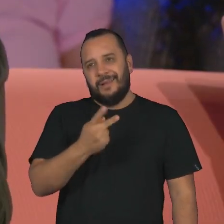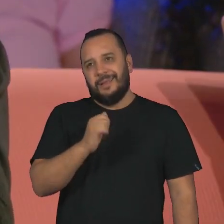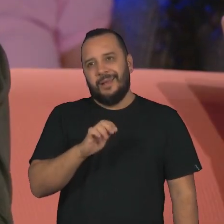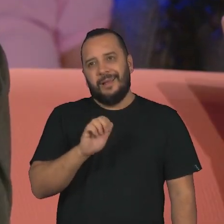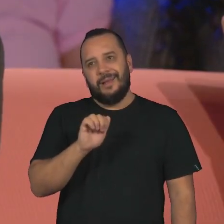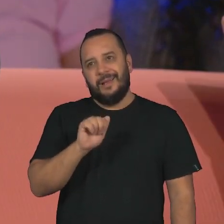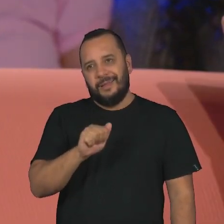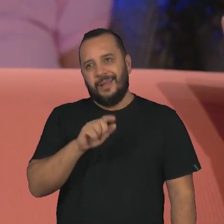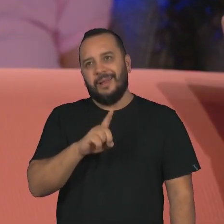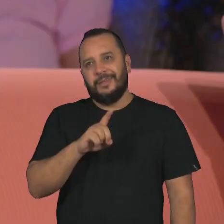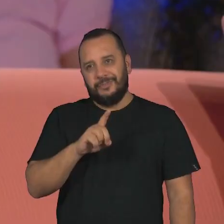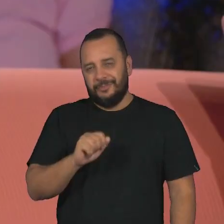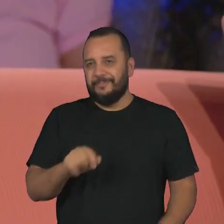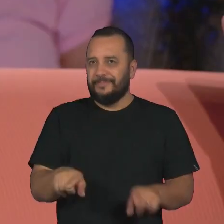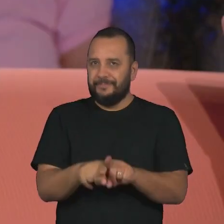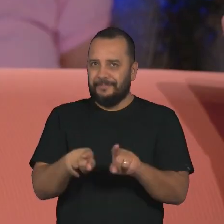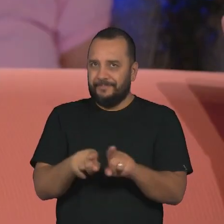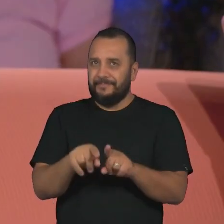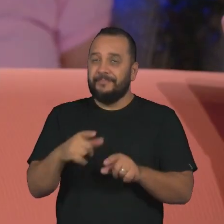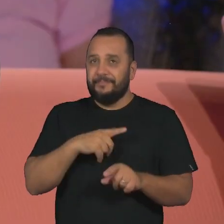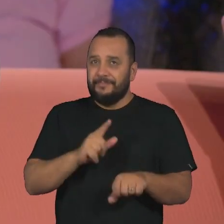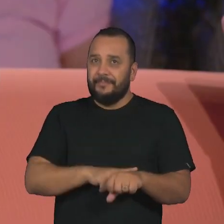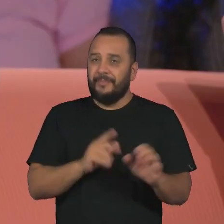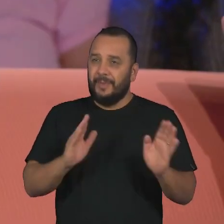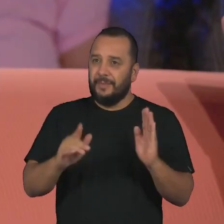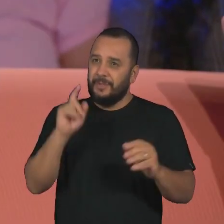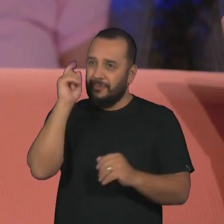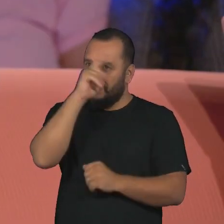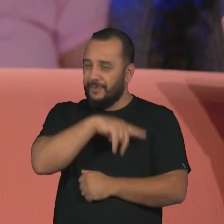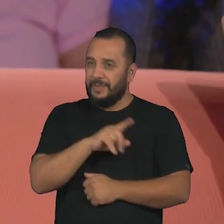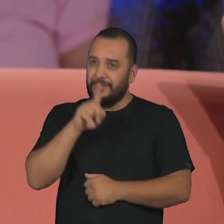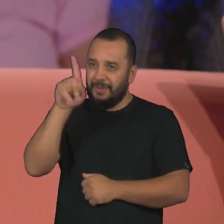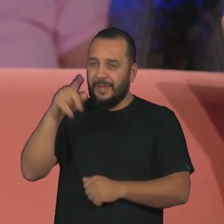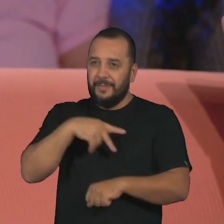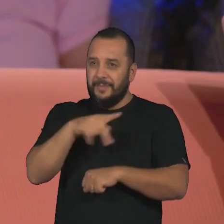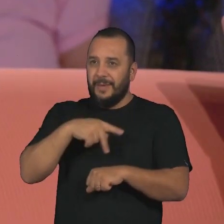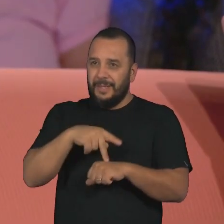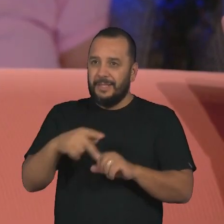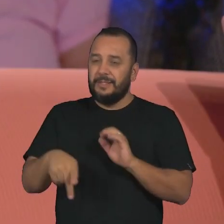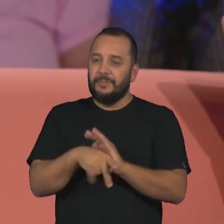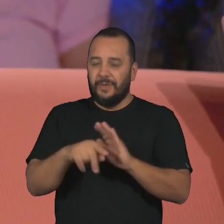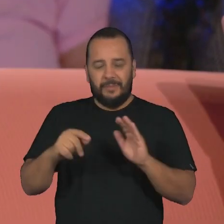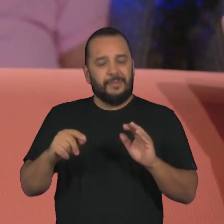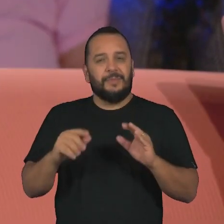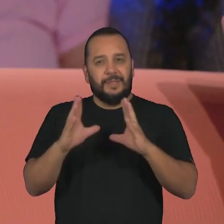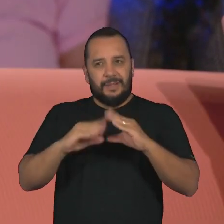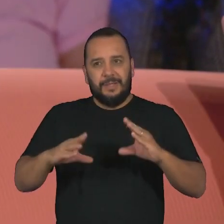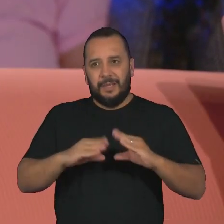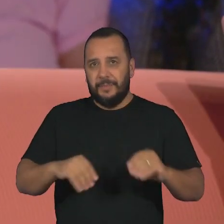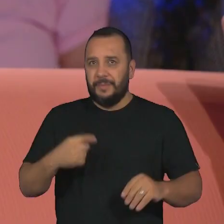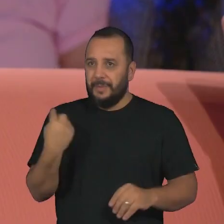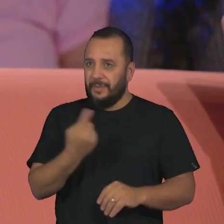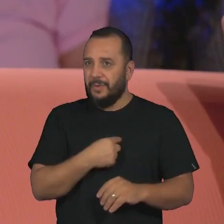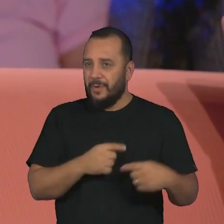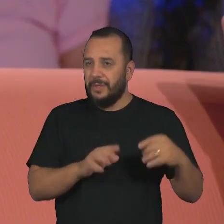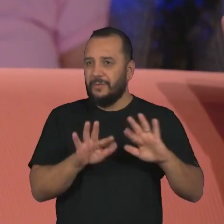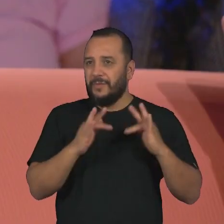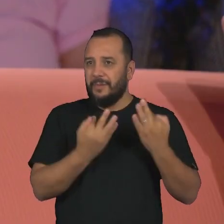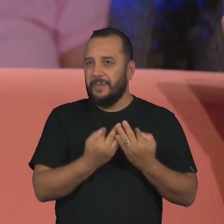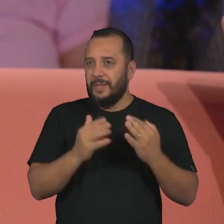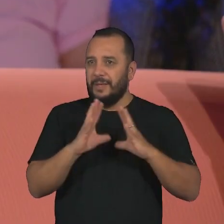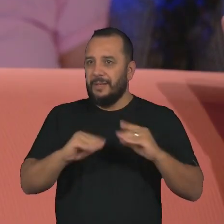né, Gabriel, que um momento muito difícil para o Líbano e para nós que somos descendentes libaneses. O